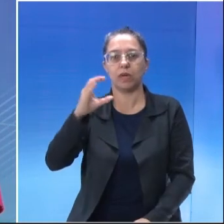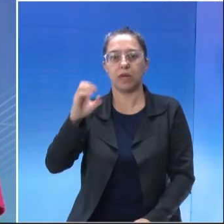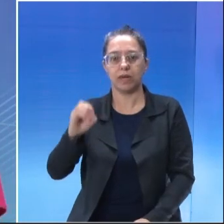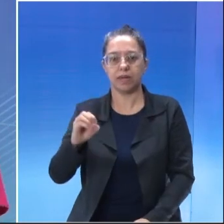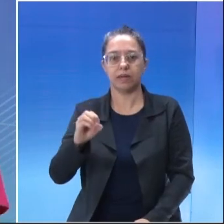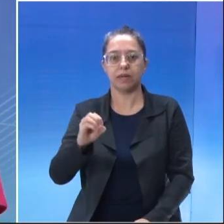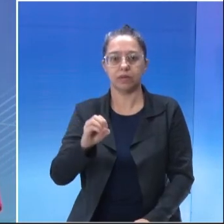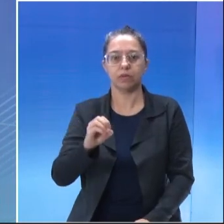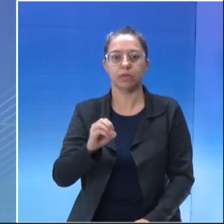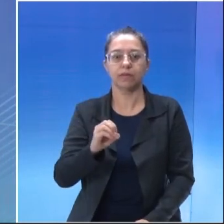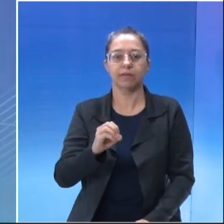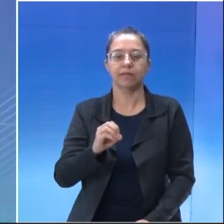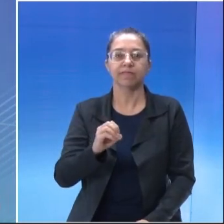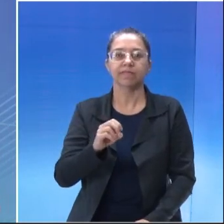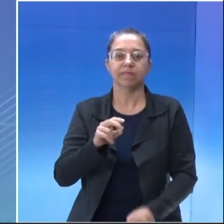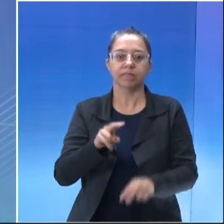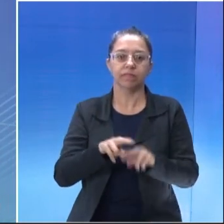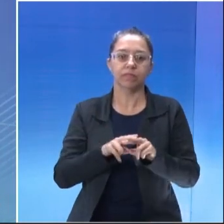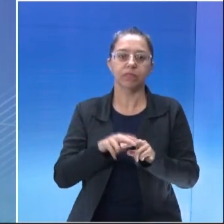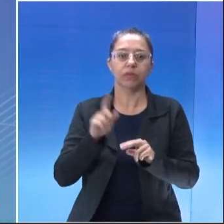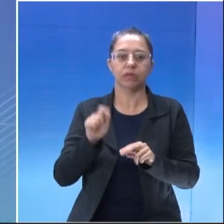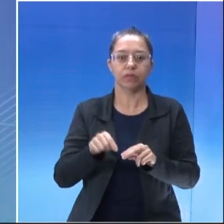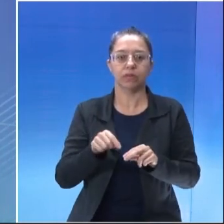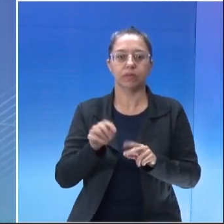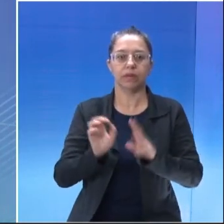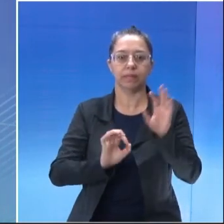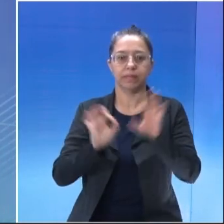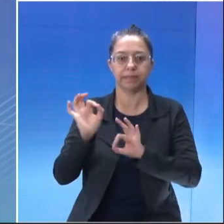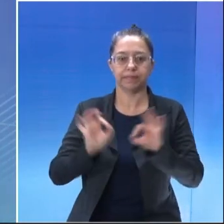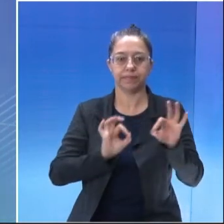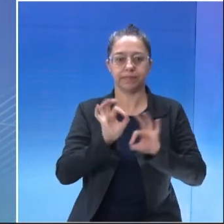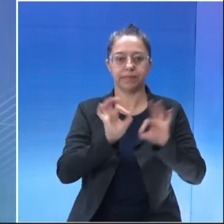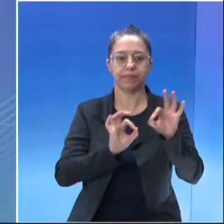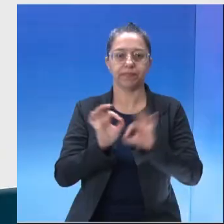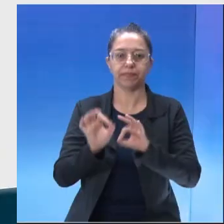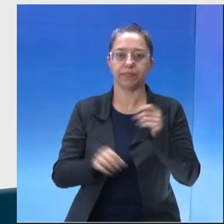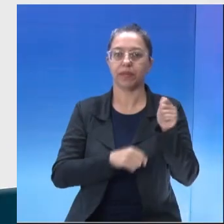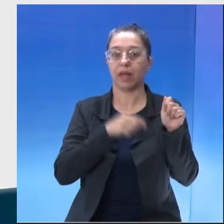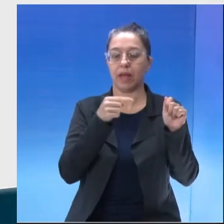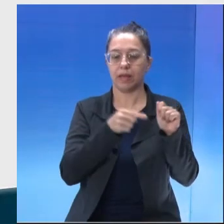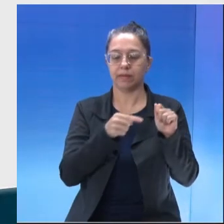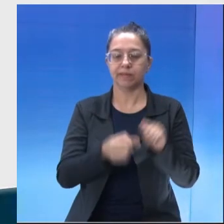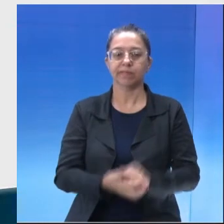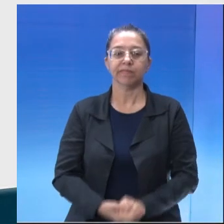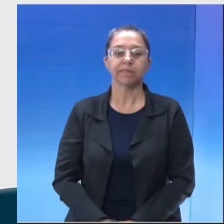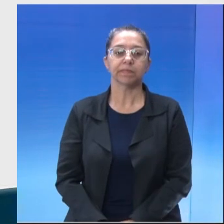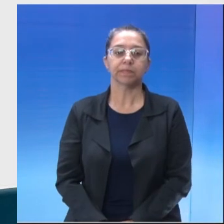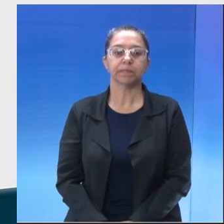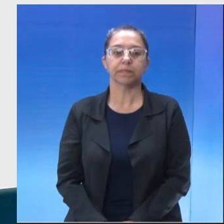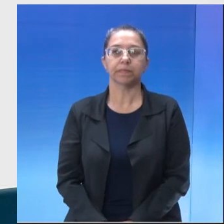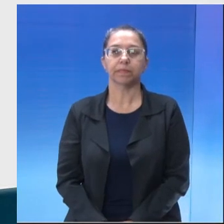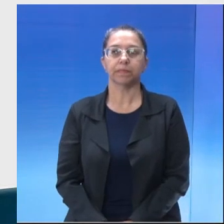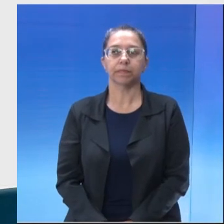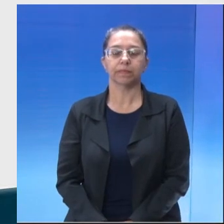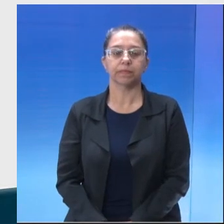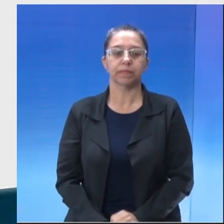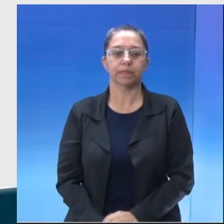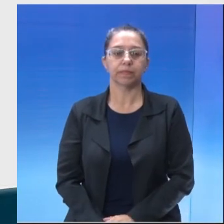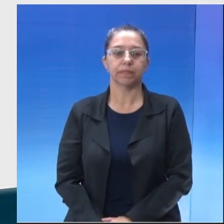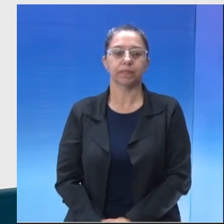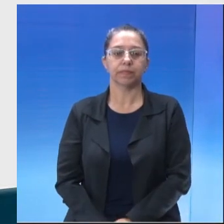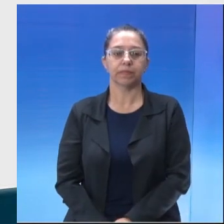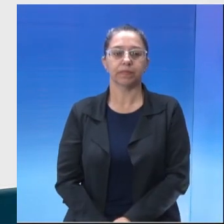Uma citação, por isso que é uma estratégia argumentativa. Vamos para as alternativas. Letra A.